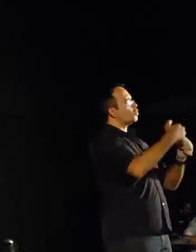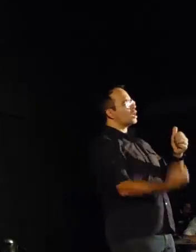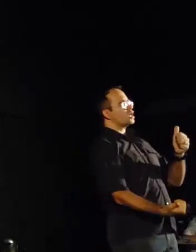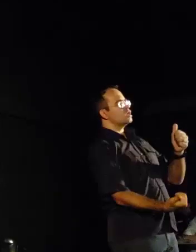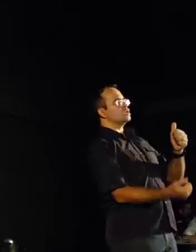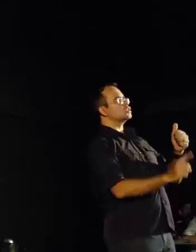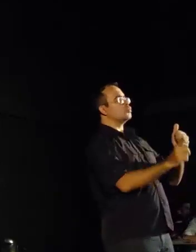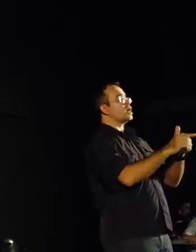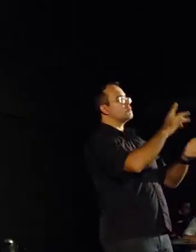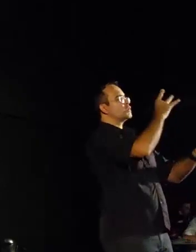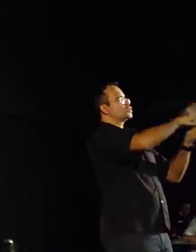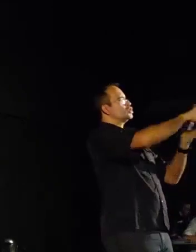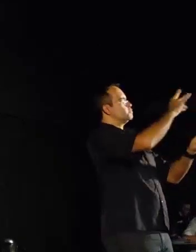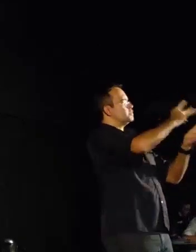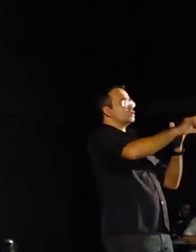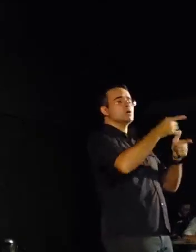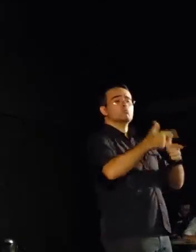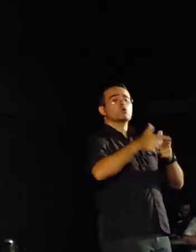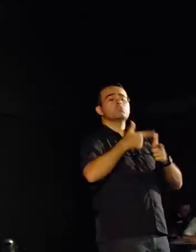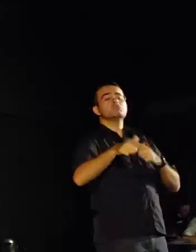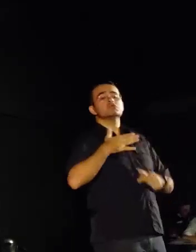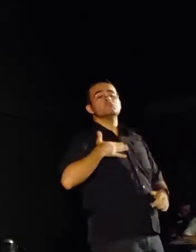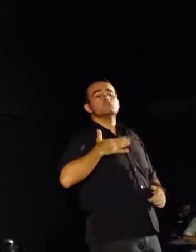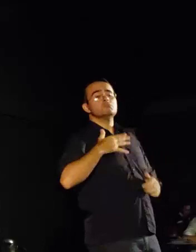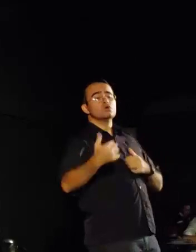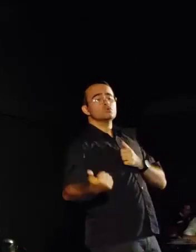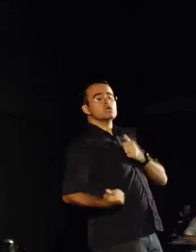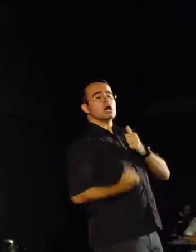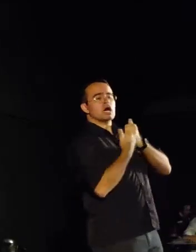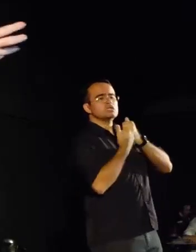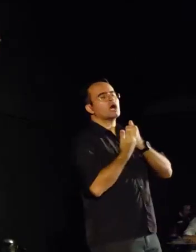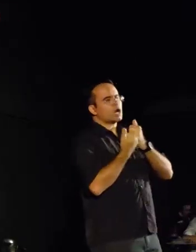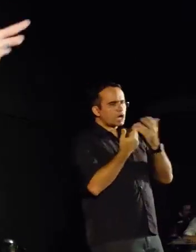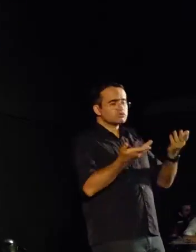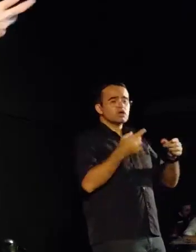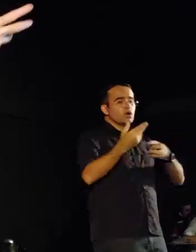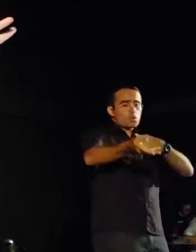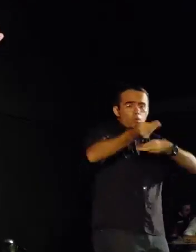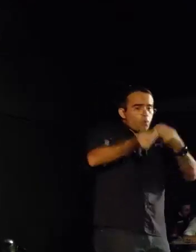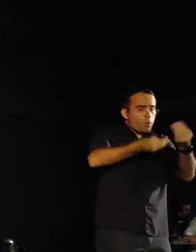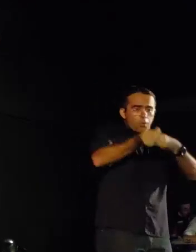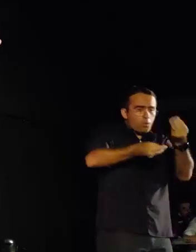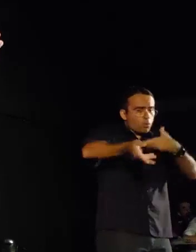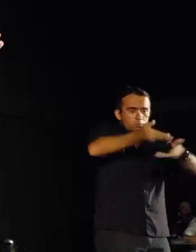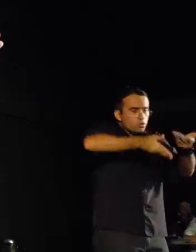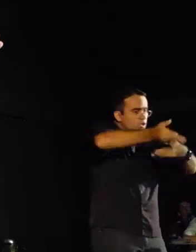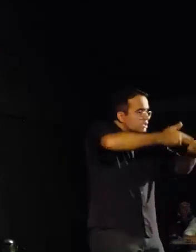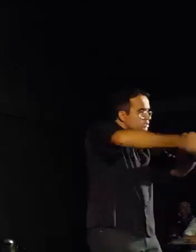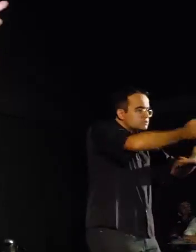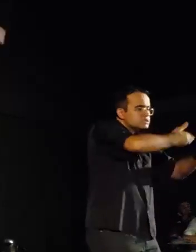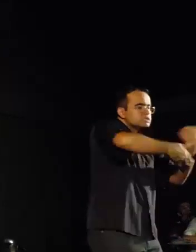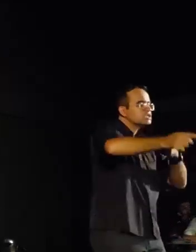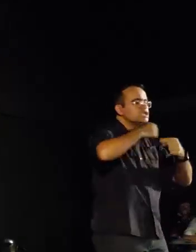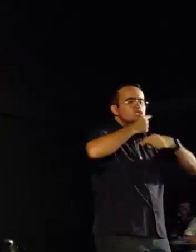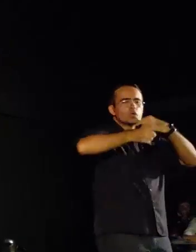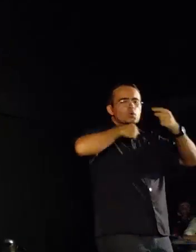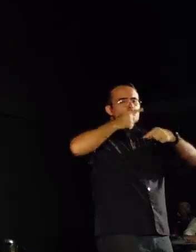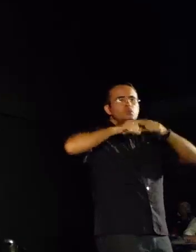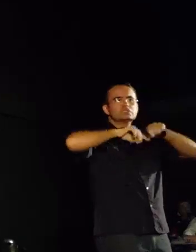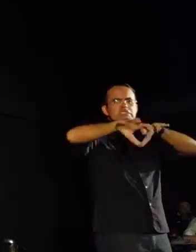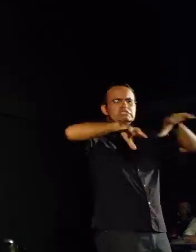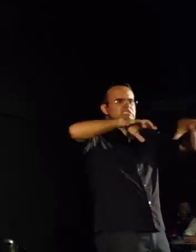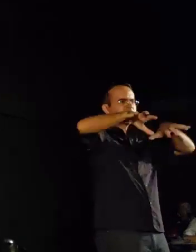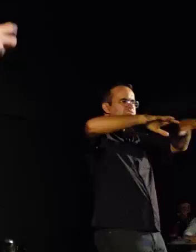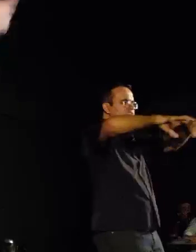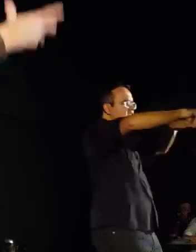desculpa, meu problema não são meus inimigos, meu problema são meus aliados. Eu não sei como lidar com tanto aliado, que vem de tanto lugar,